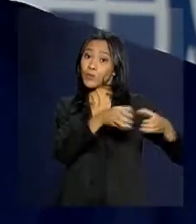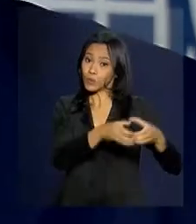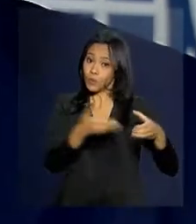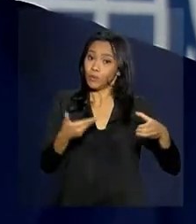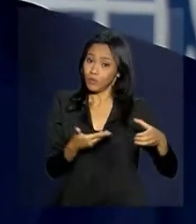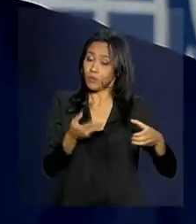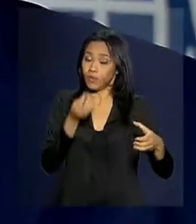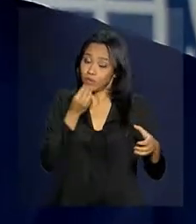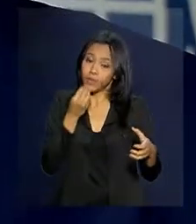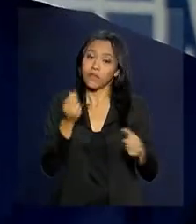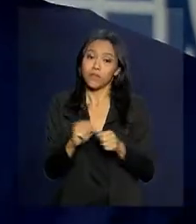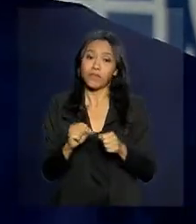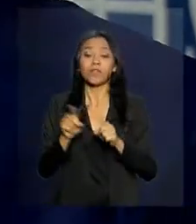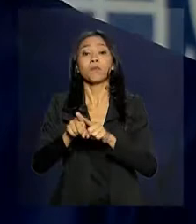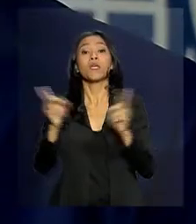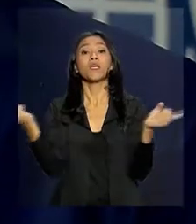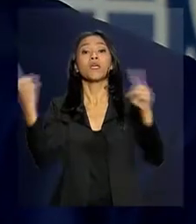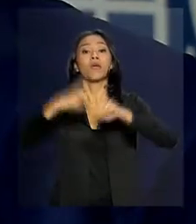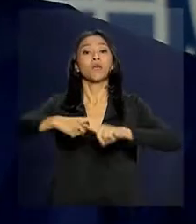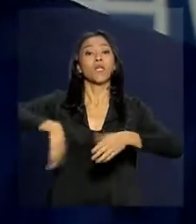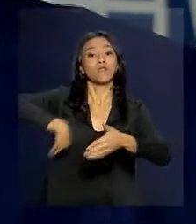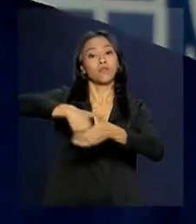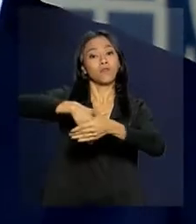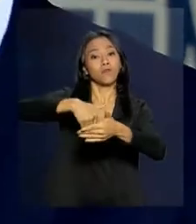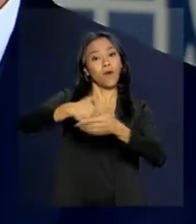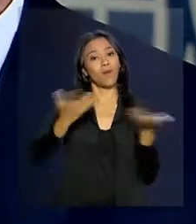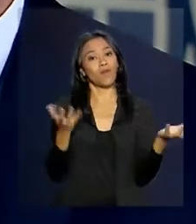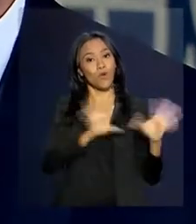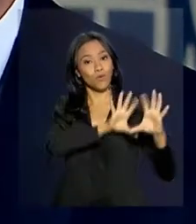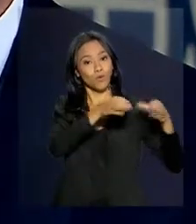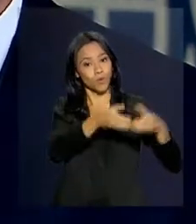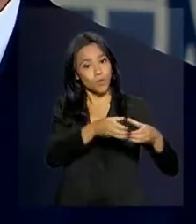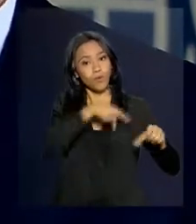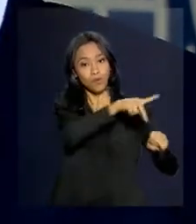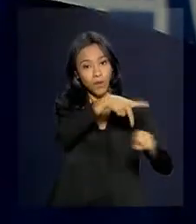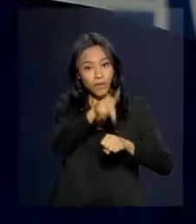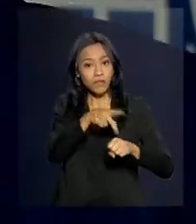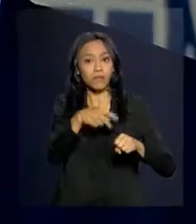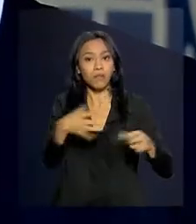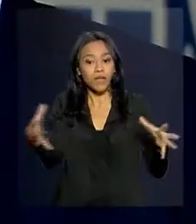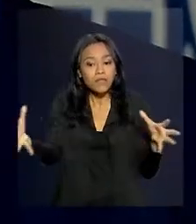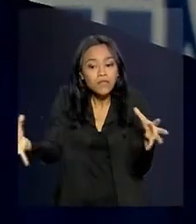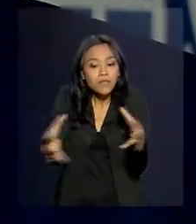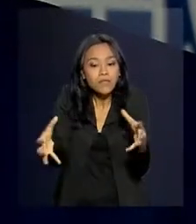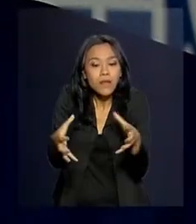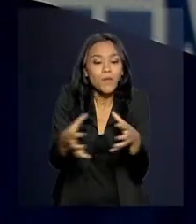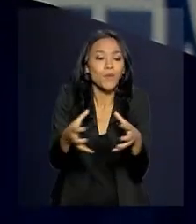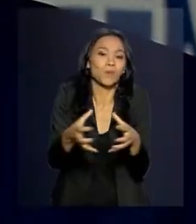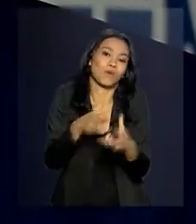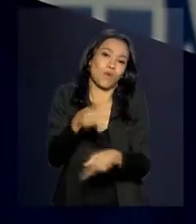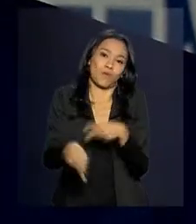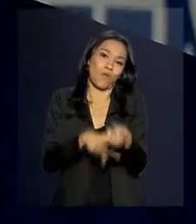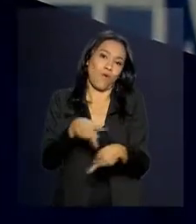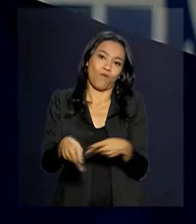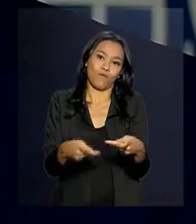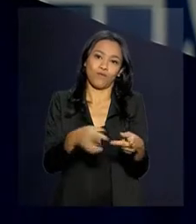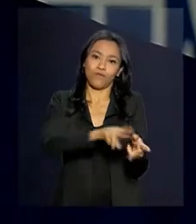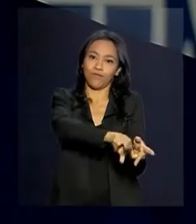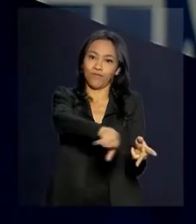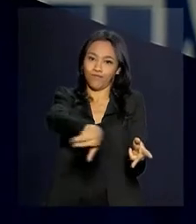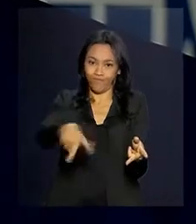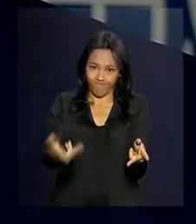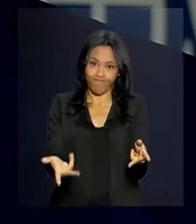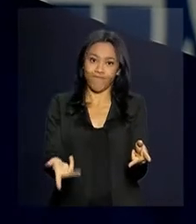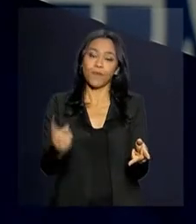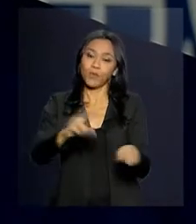poderemos fazer também um campeonato de futebol entre os países do brics para aproximar os povos por isso que a tônica do meu discurso